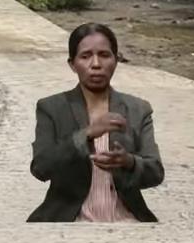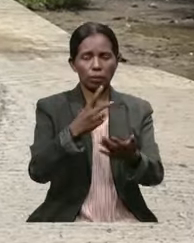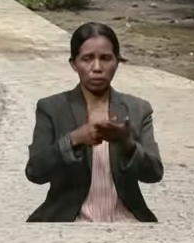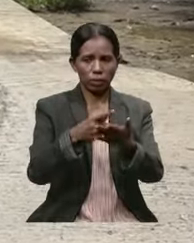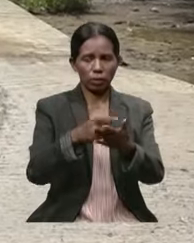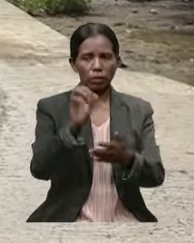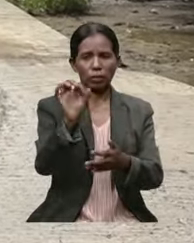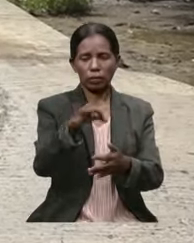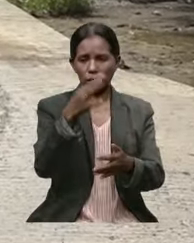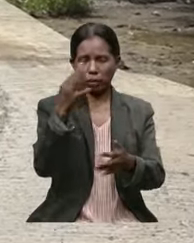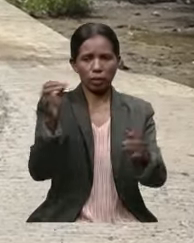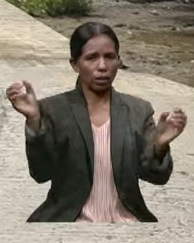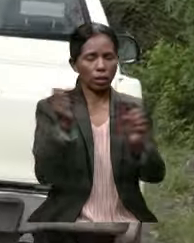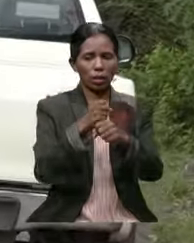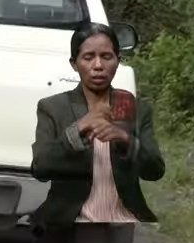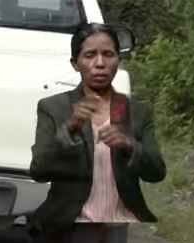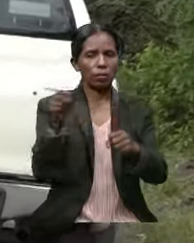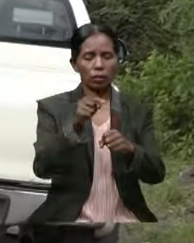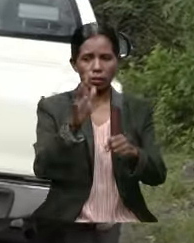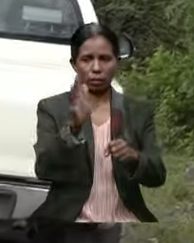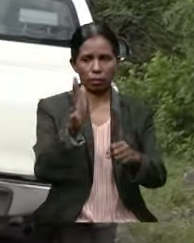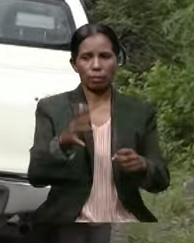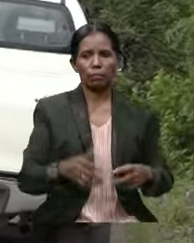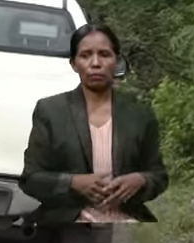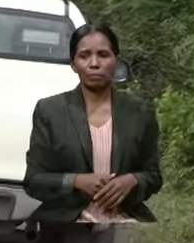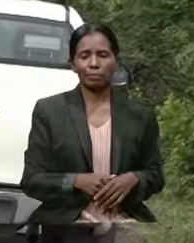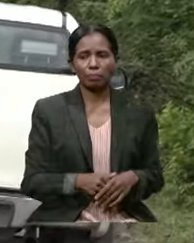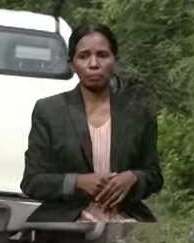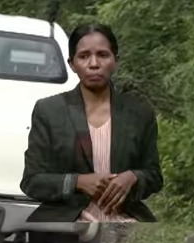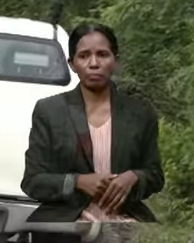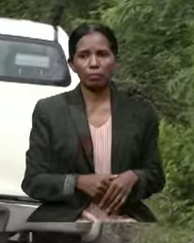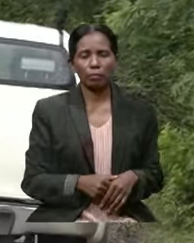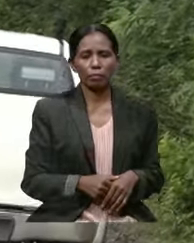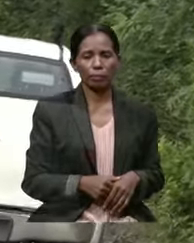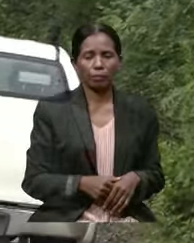resin sia resin la consegue atingir porcento lima no lo. Rohimadia Rafael dos Reis, GMN.